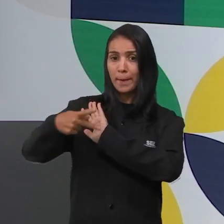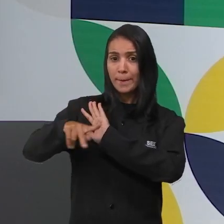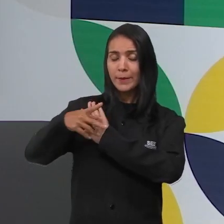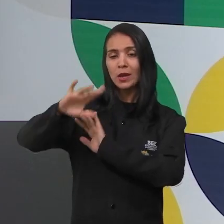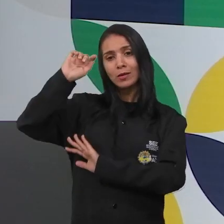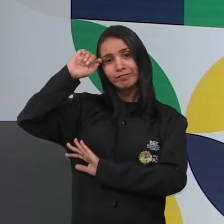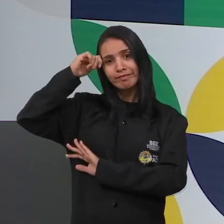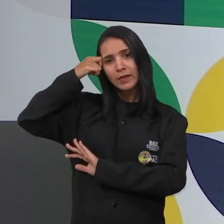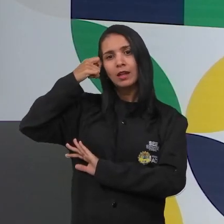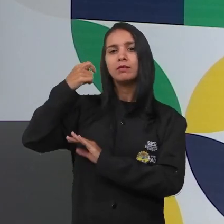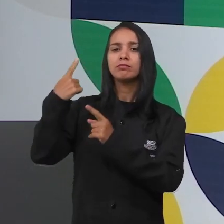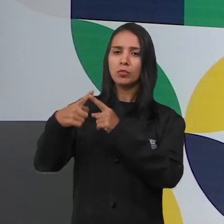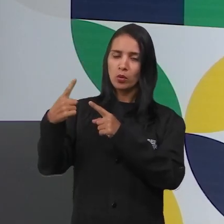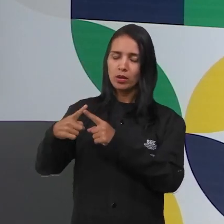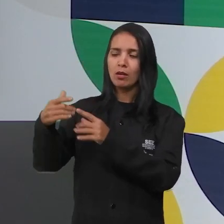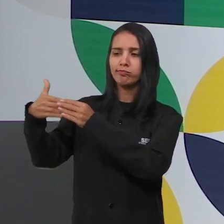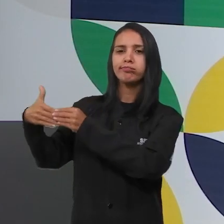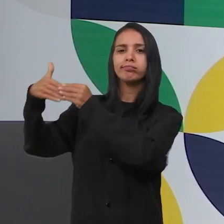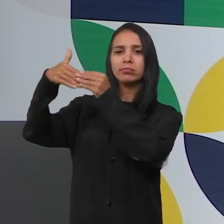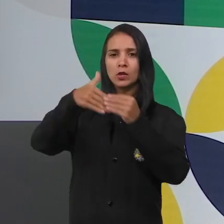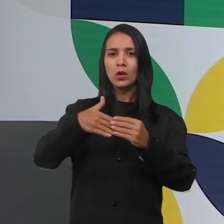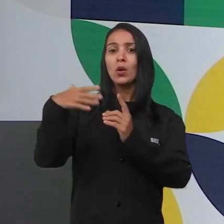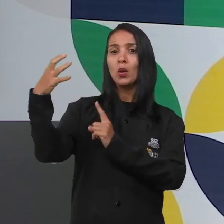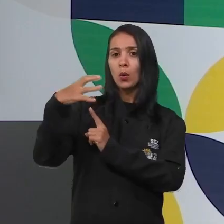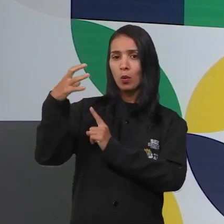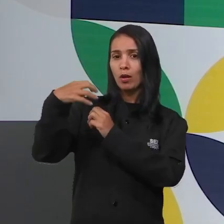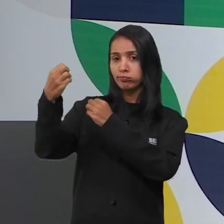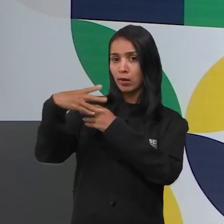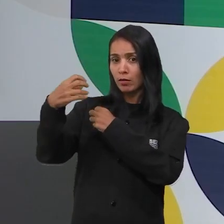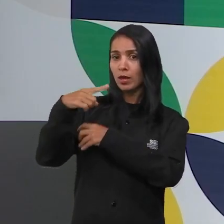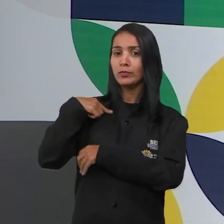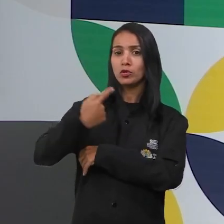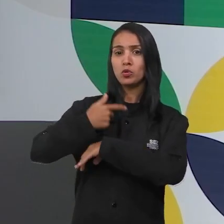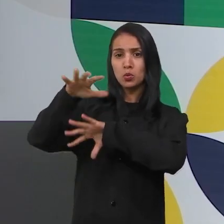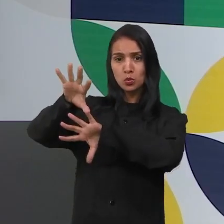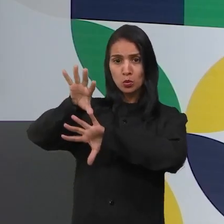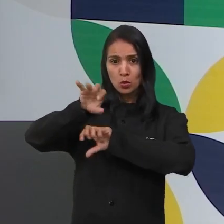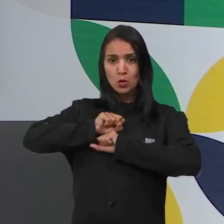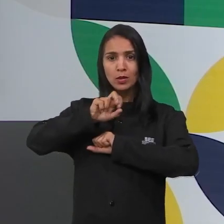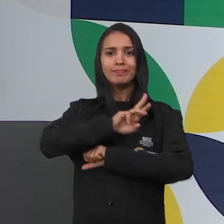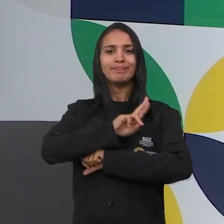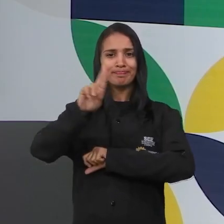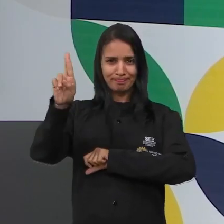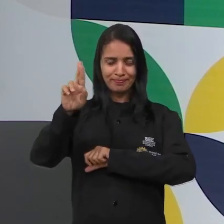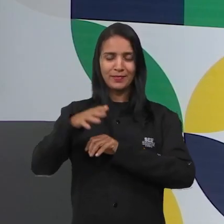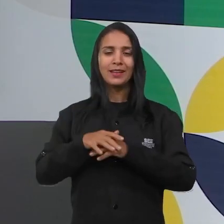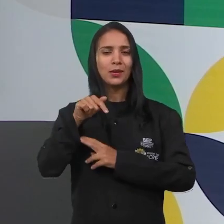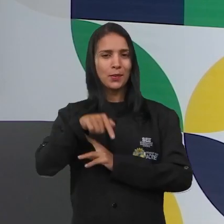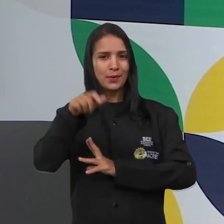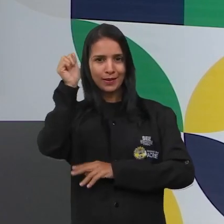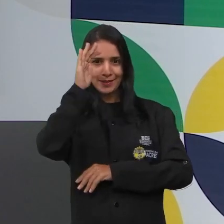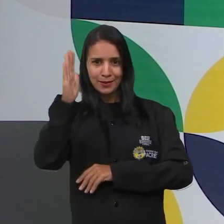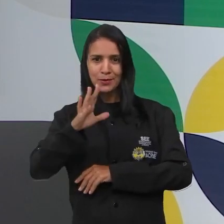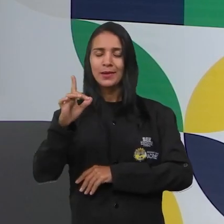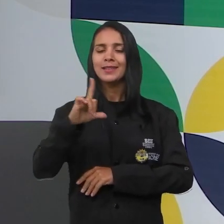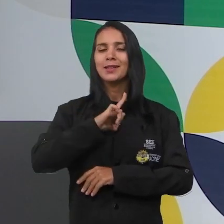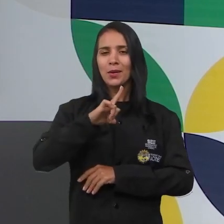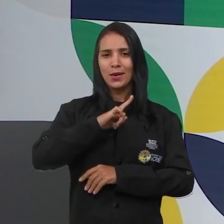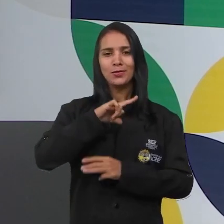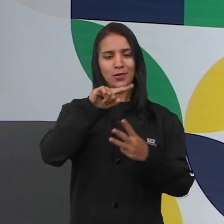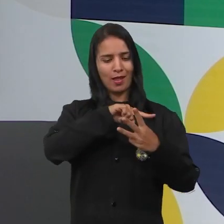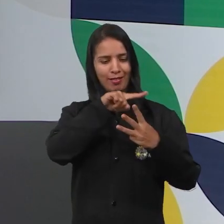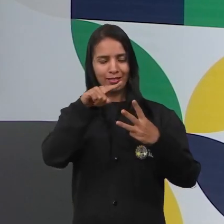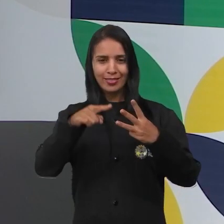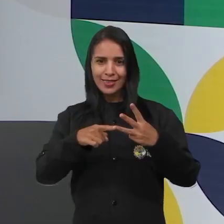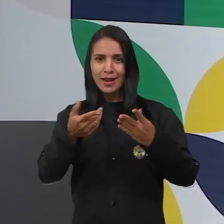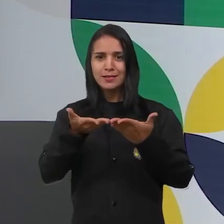pela população africana. Então, só para deixar destacado, no Brasil, segundo Darcy Ribeiro, nós temos 3